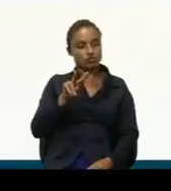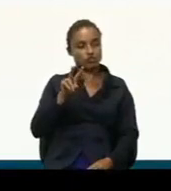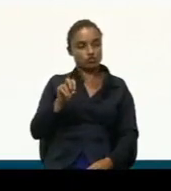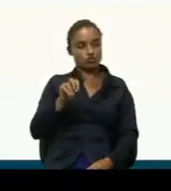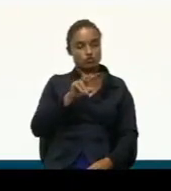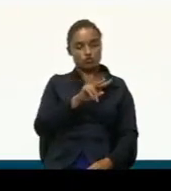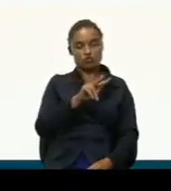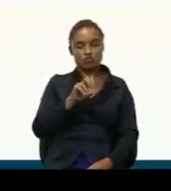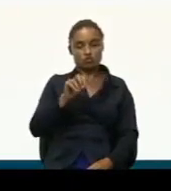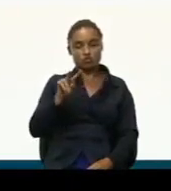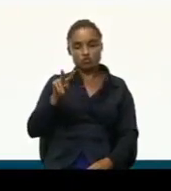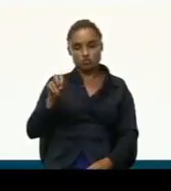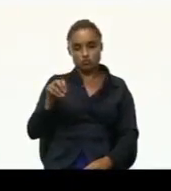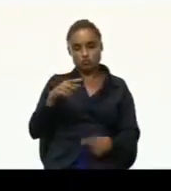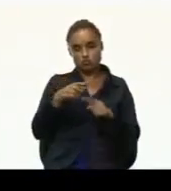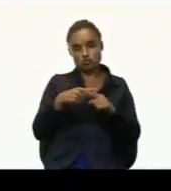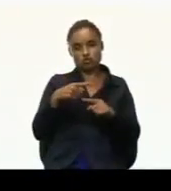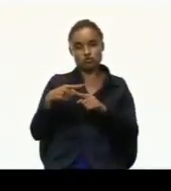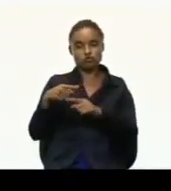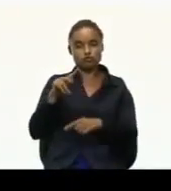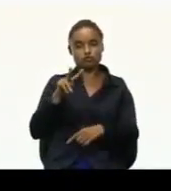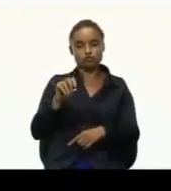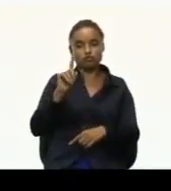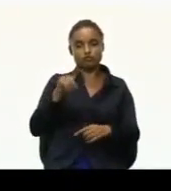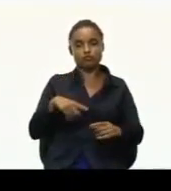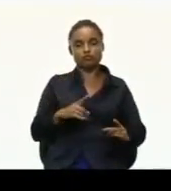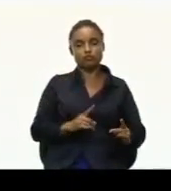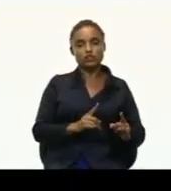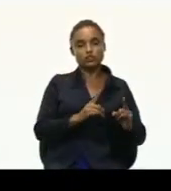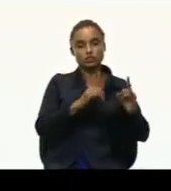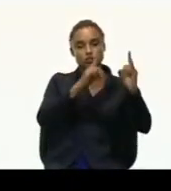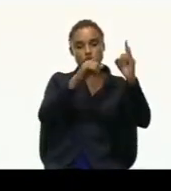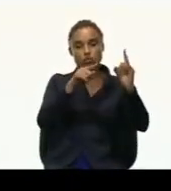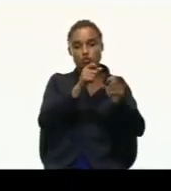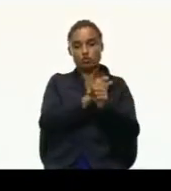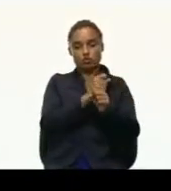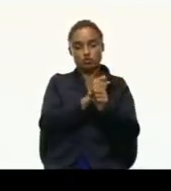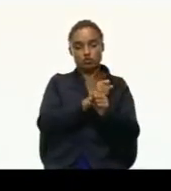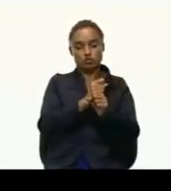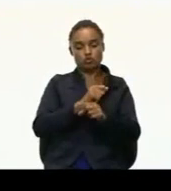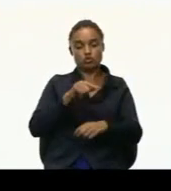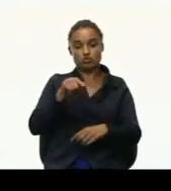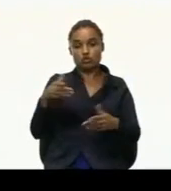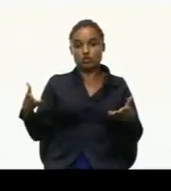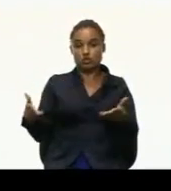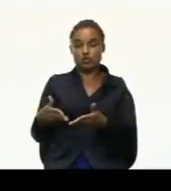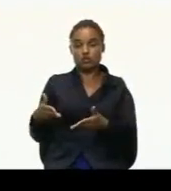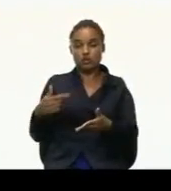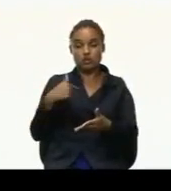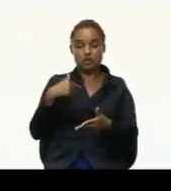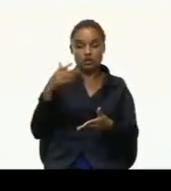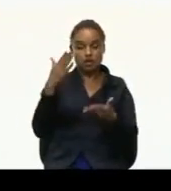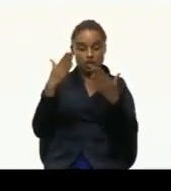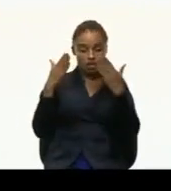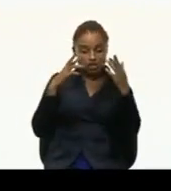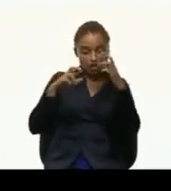Então, o que o professor quer que você faça? Eu quero agora que você pegue essas informações, tá?